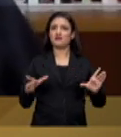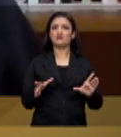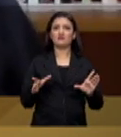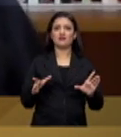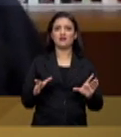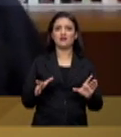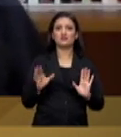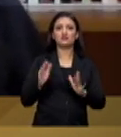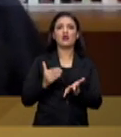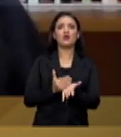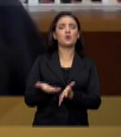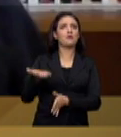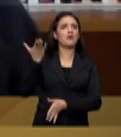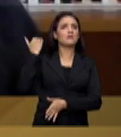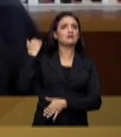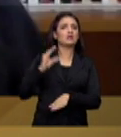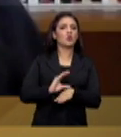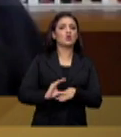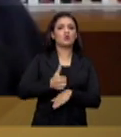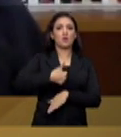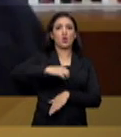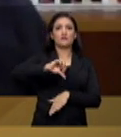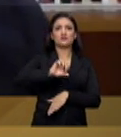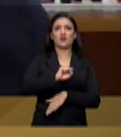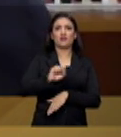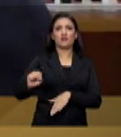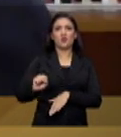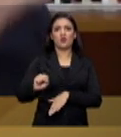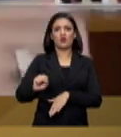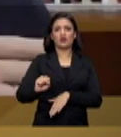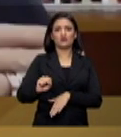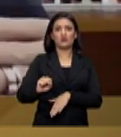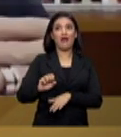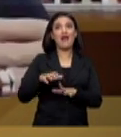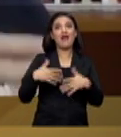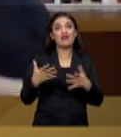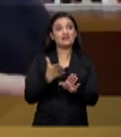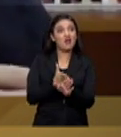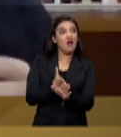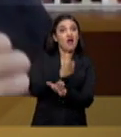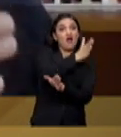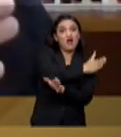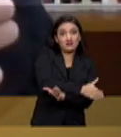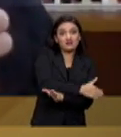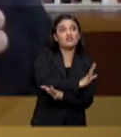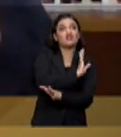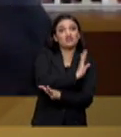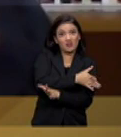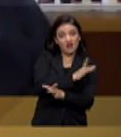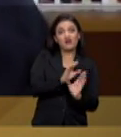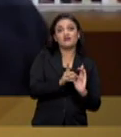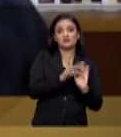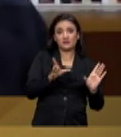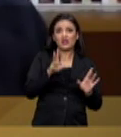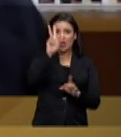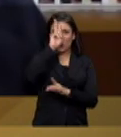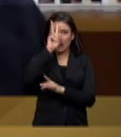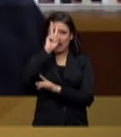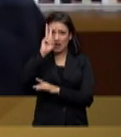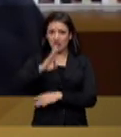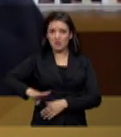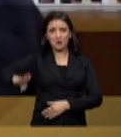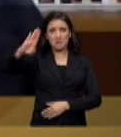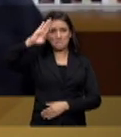da vigência da Constituição de 1988. Aliás, desde antes. Me lembro do tempo do regime militar que